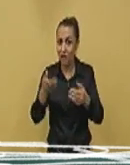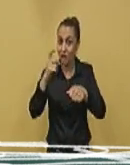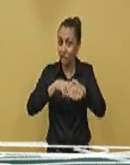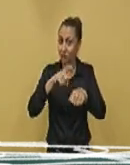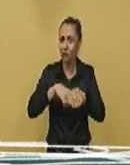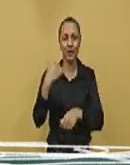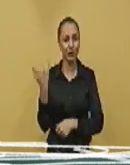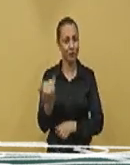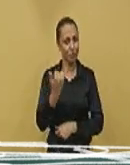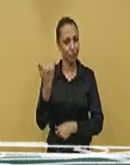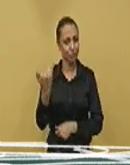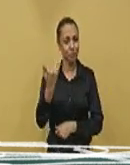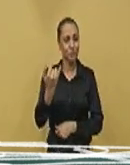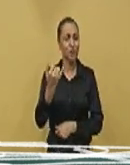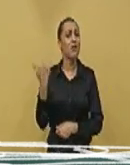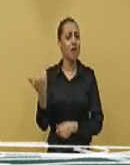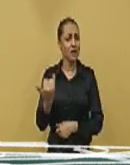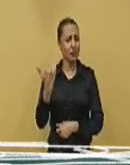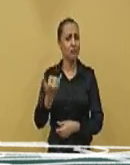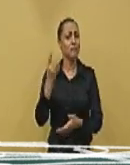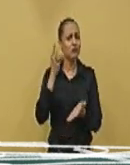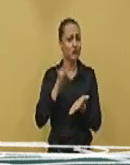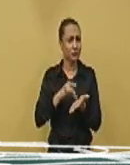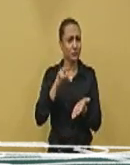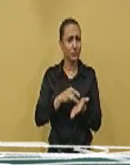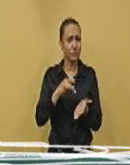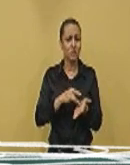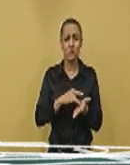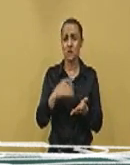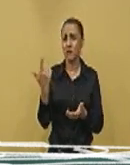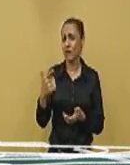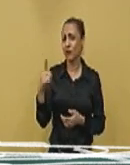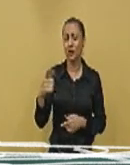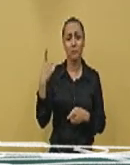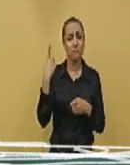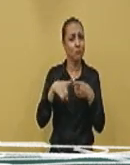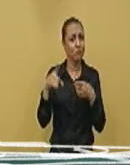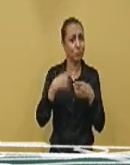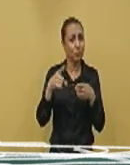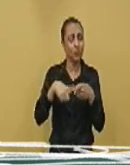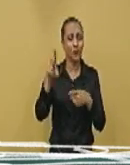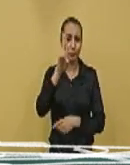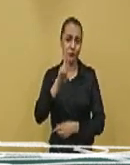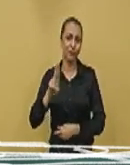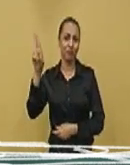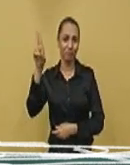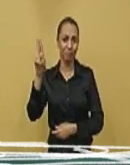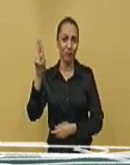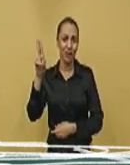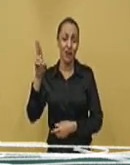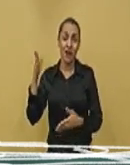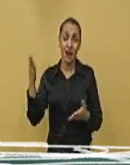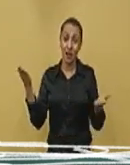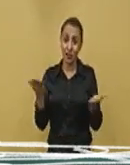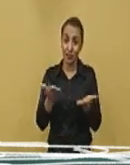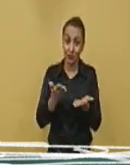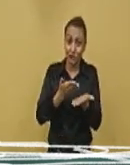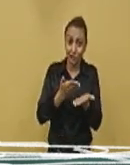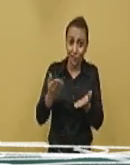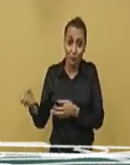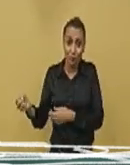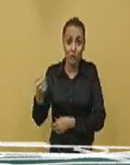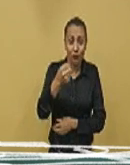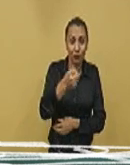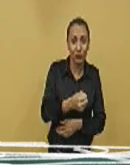né, seria importante para realmente discutirmos os problemas da universidade, a inserção do nosso estudante